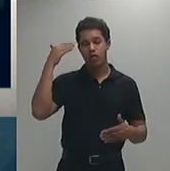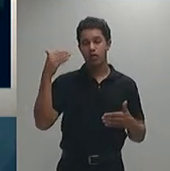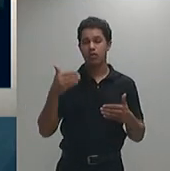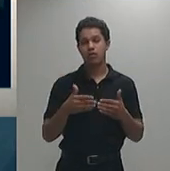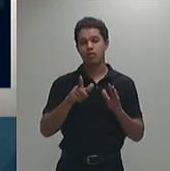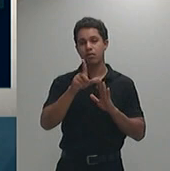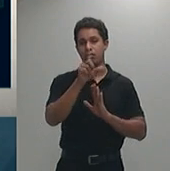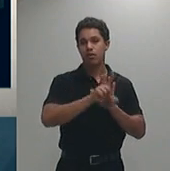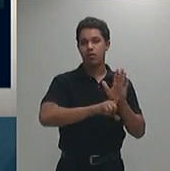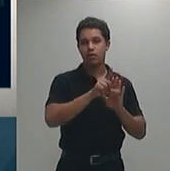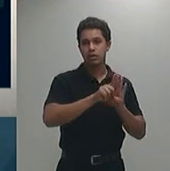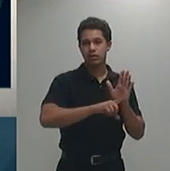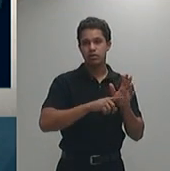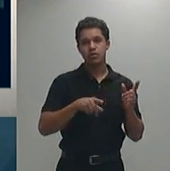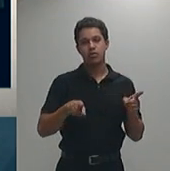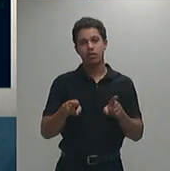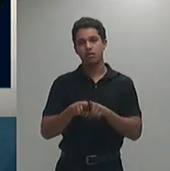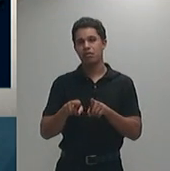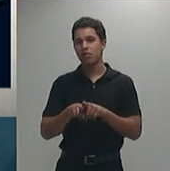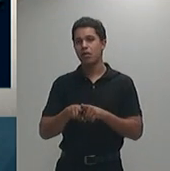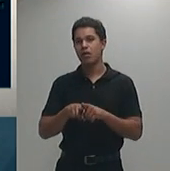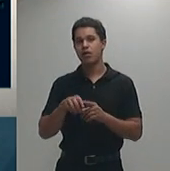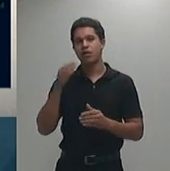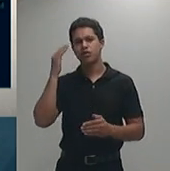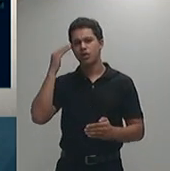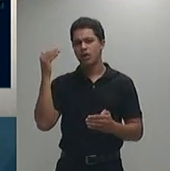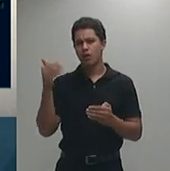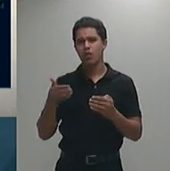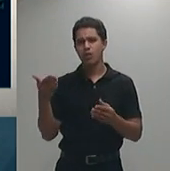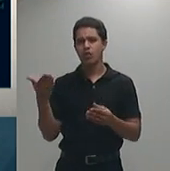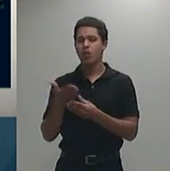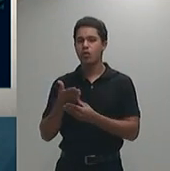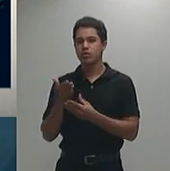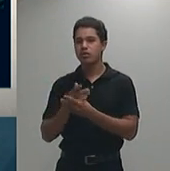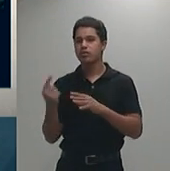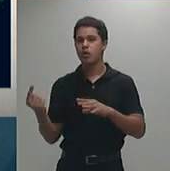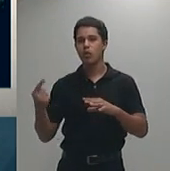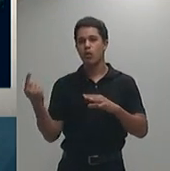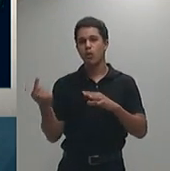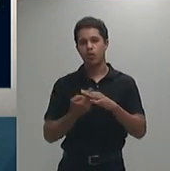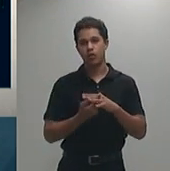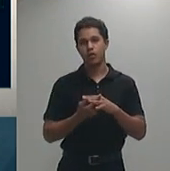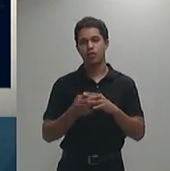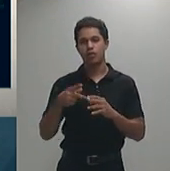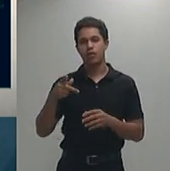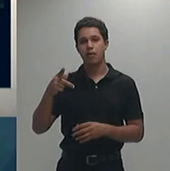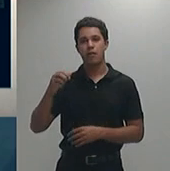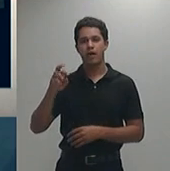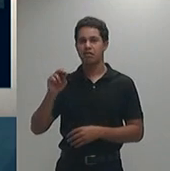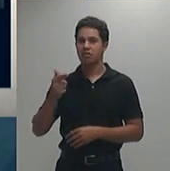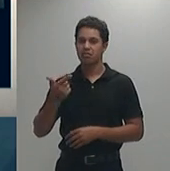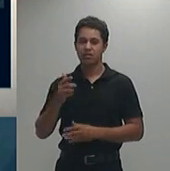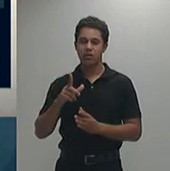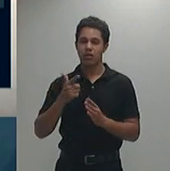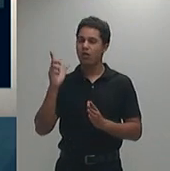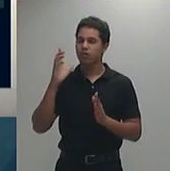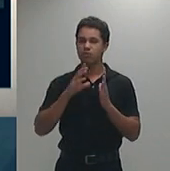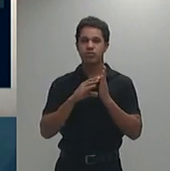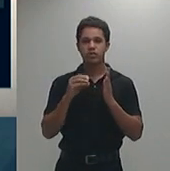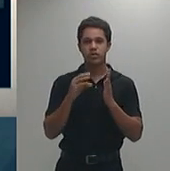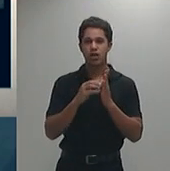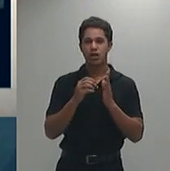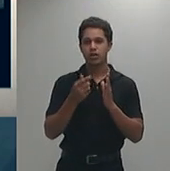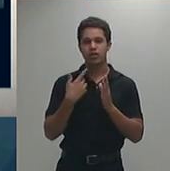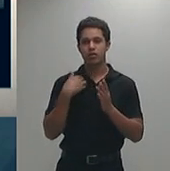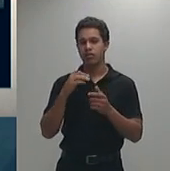também de acordo com os processos incluídos na pauta não é mais nenhum destaque o retirada